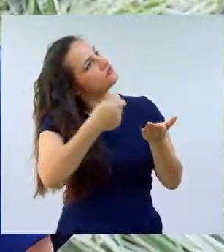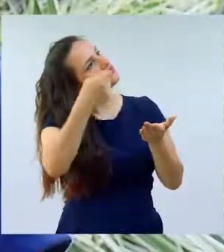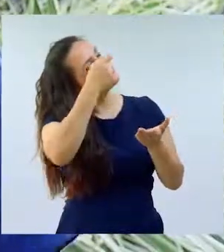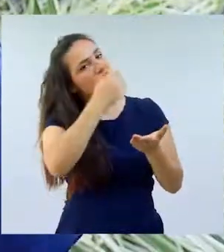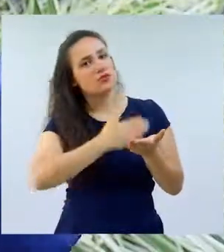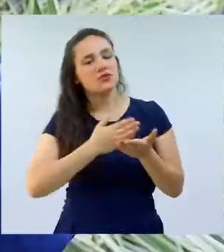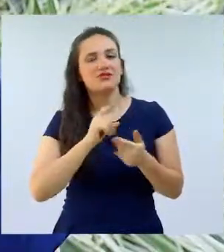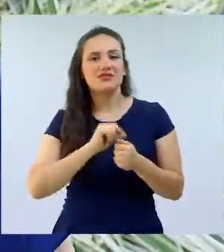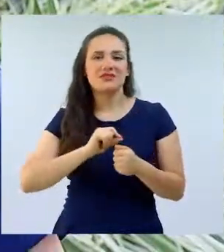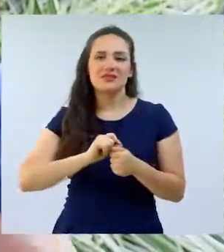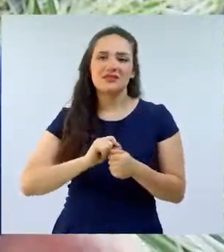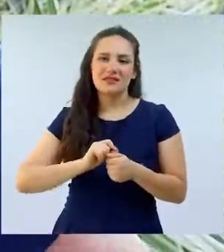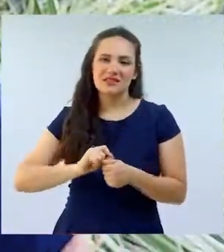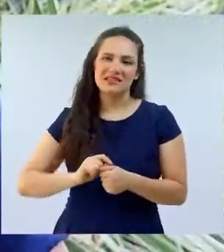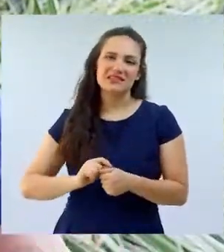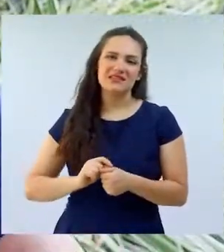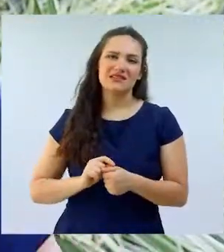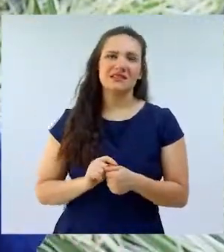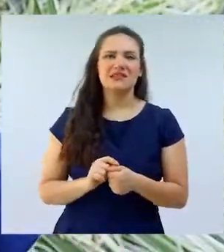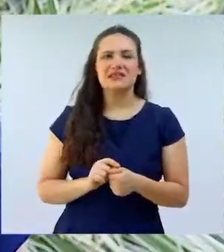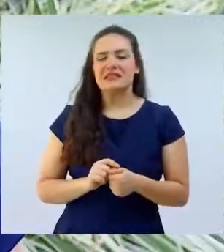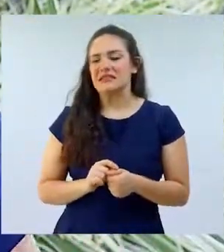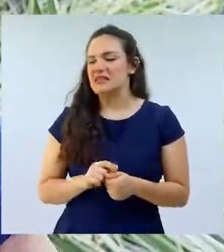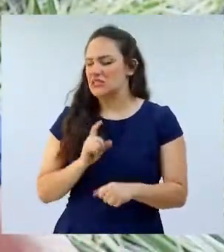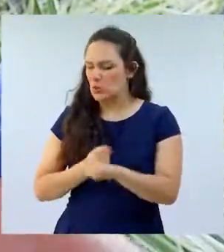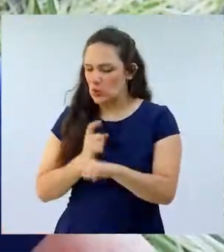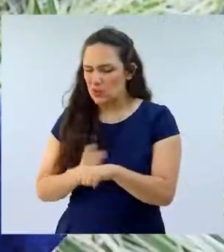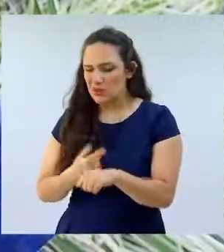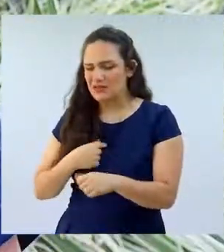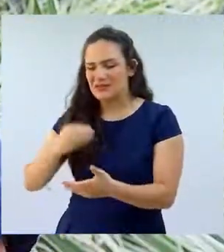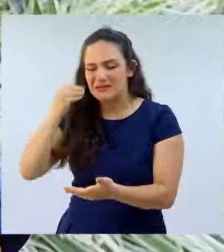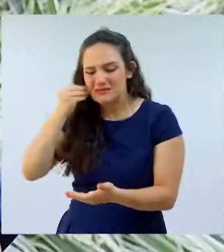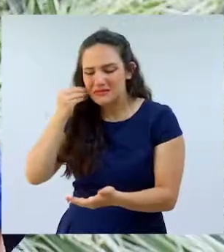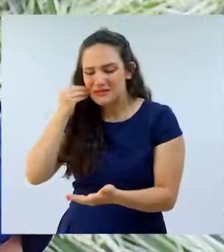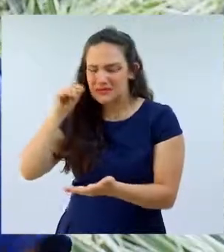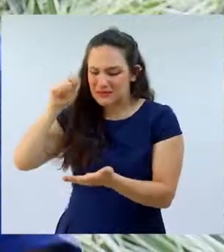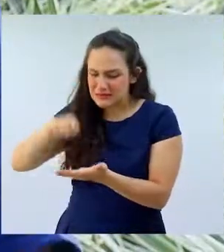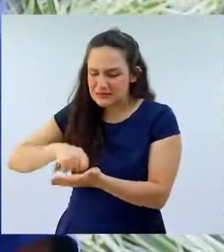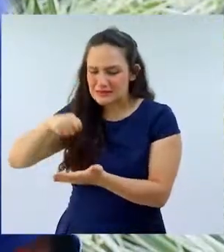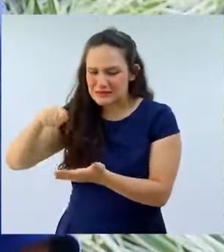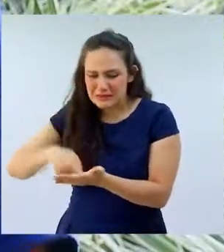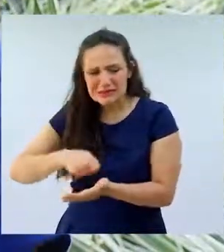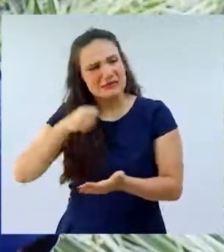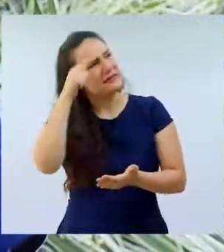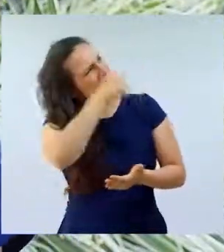porque a tinta estava meio dura e tal, e aquilo foi me dando uma raiva, assim, porque a coisa não rendia.